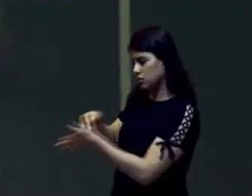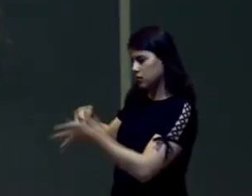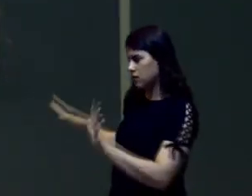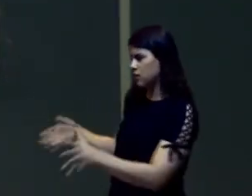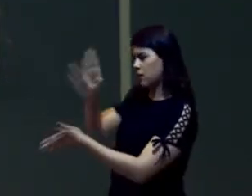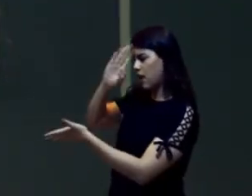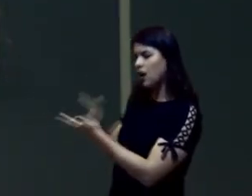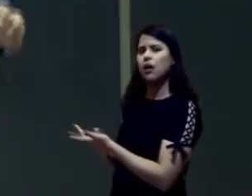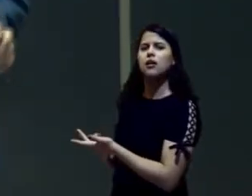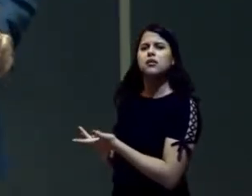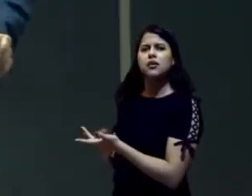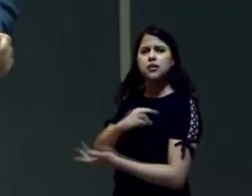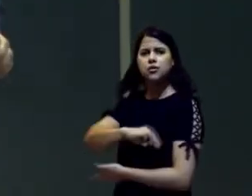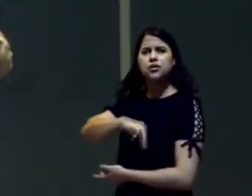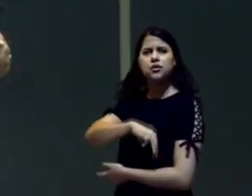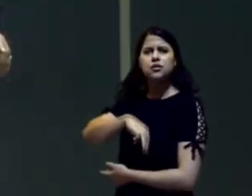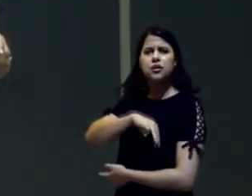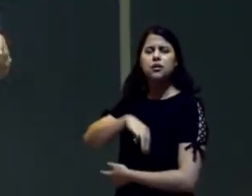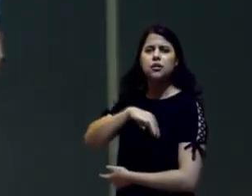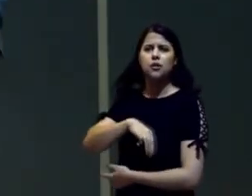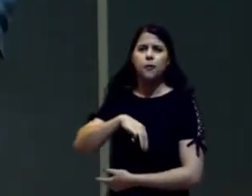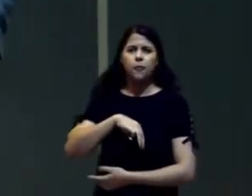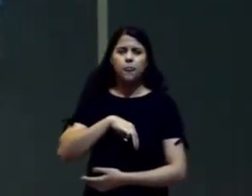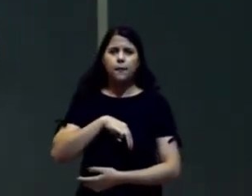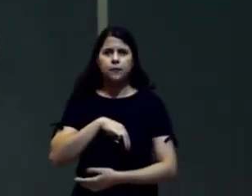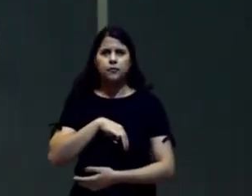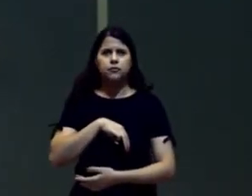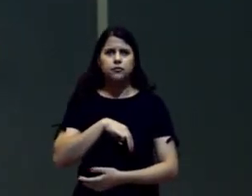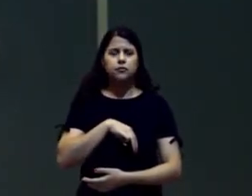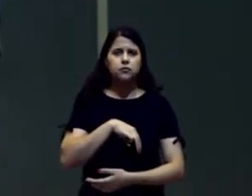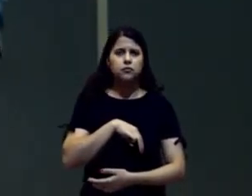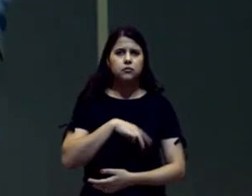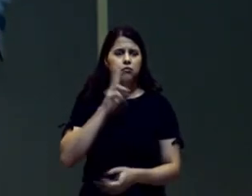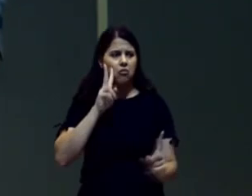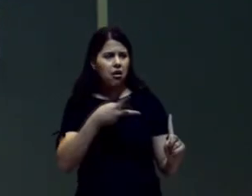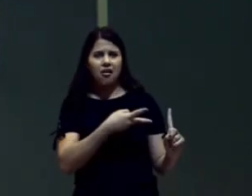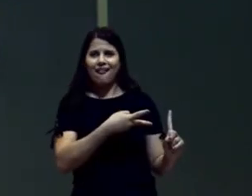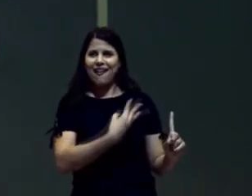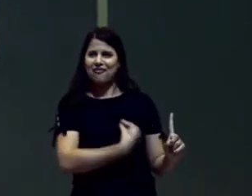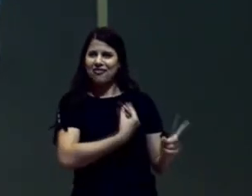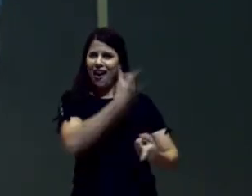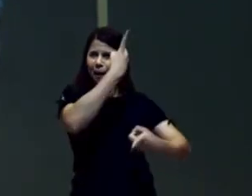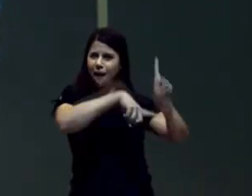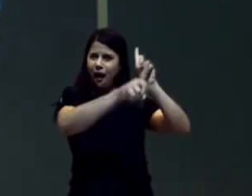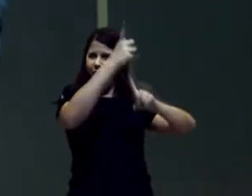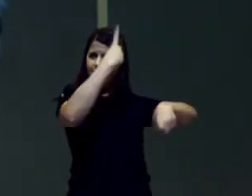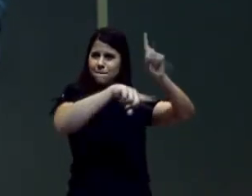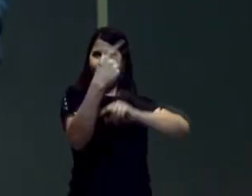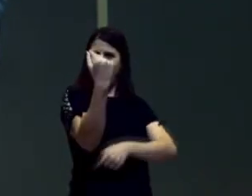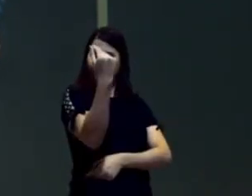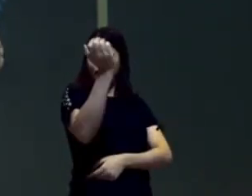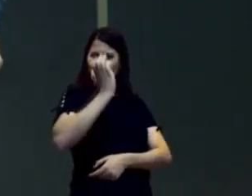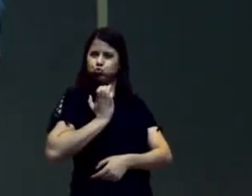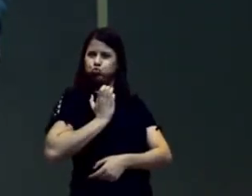acreditando. Quem está dizendo isso não é alguém que aos olhos humanos venceu na vida e faturou os seus milhões e